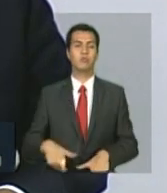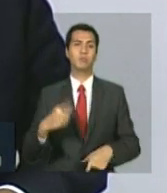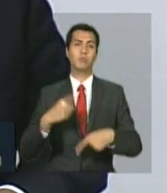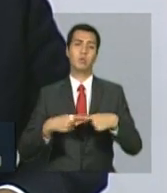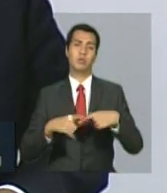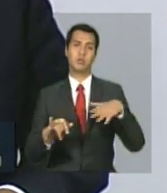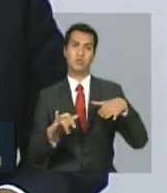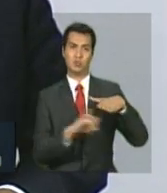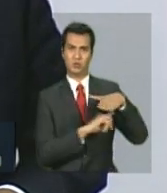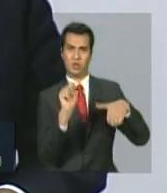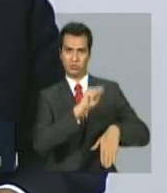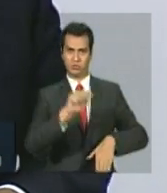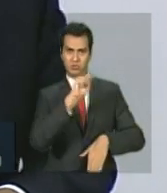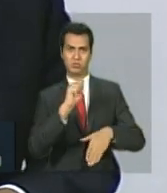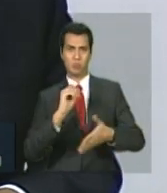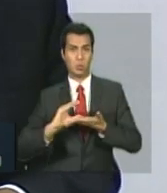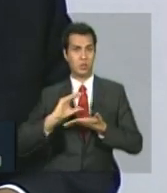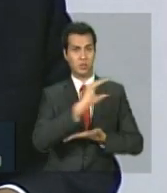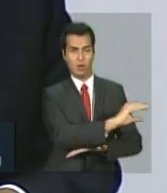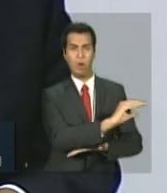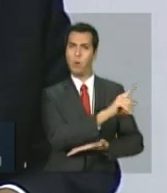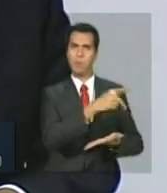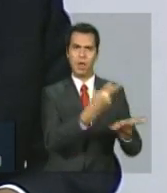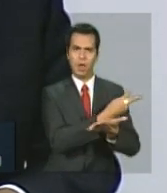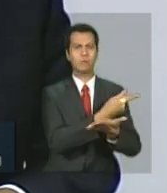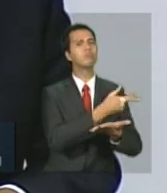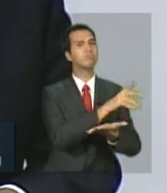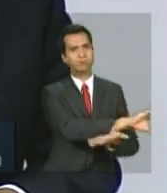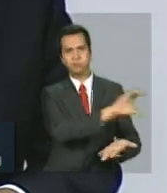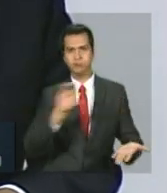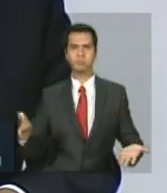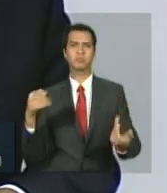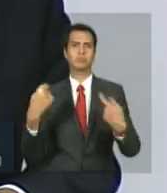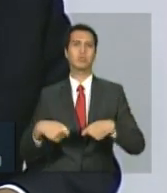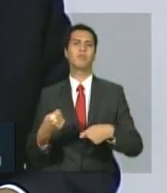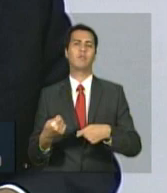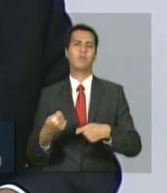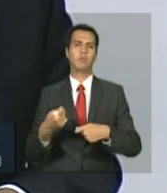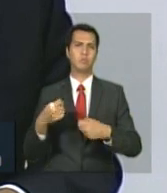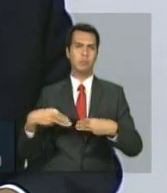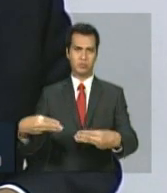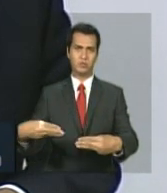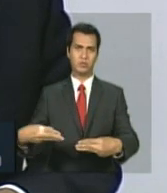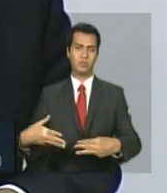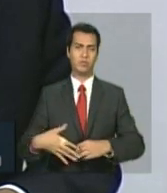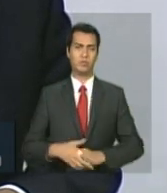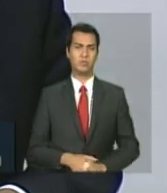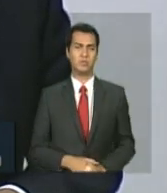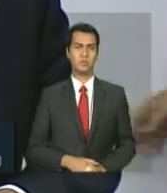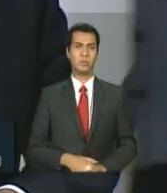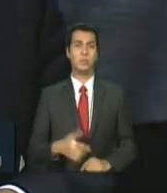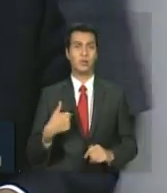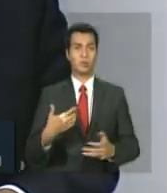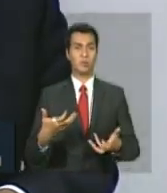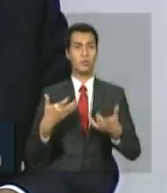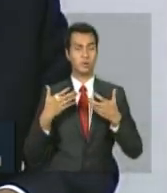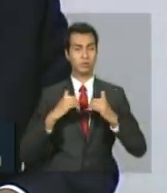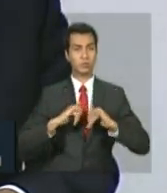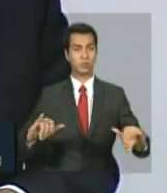entidades. Portanto, eu acredito que é importante registrar que, diferentemente do que se